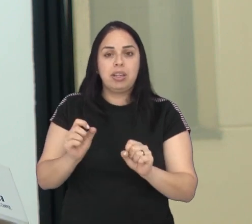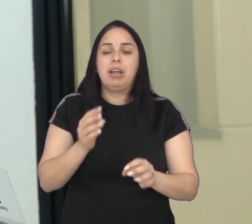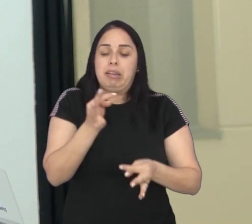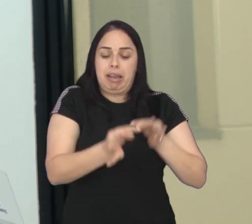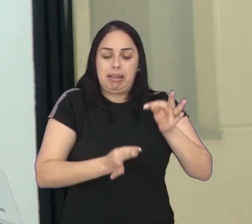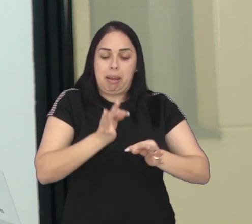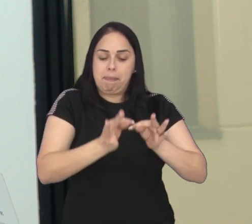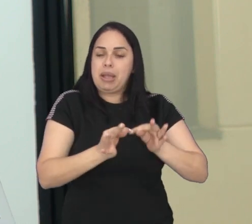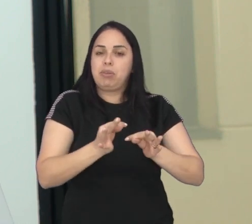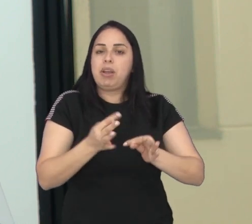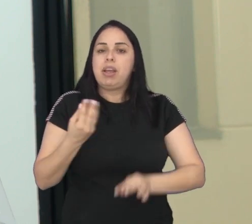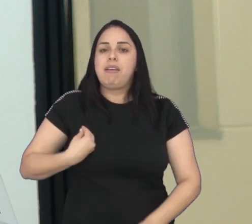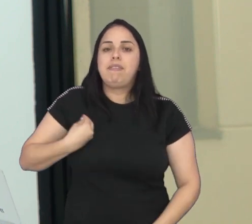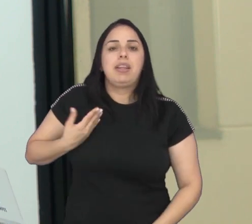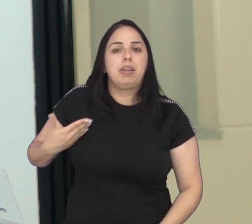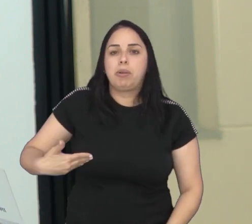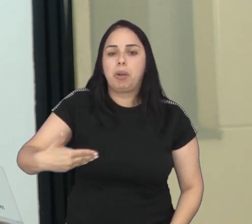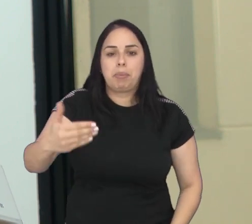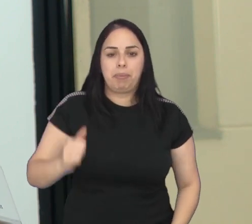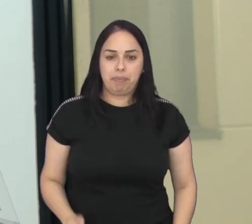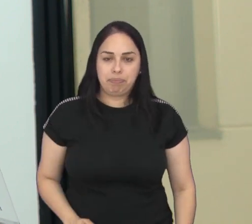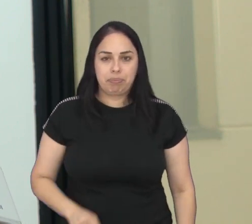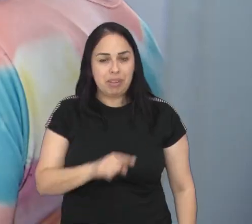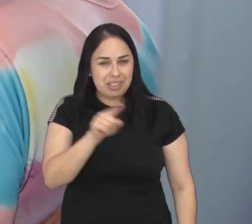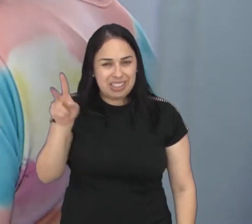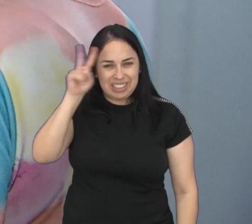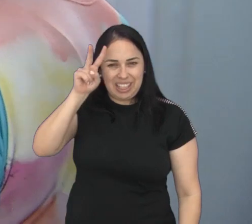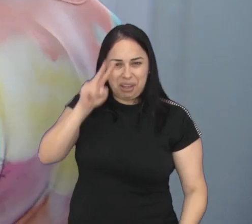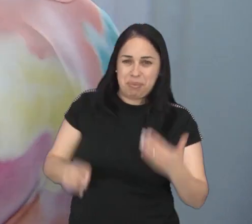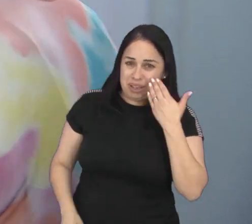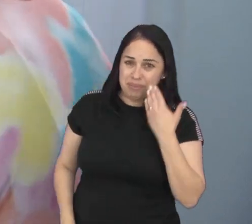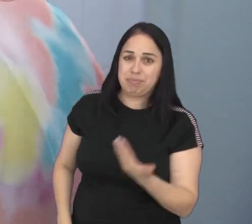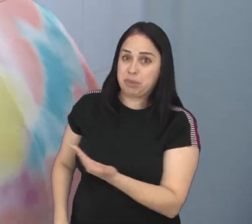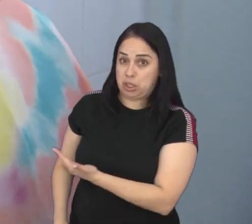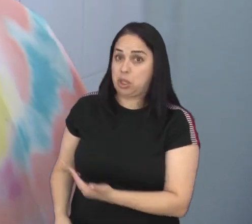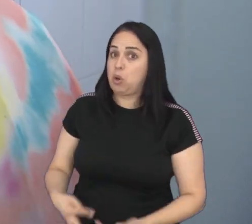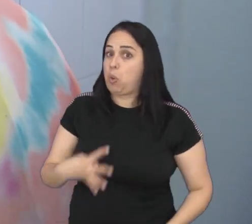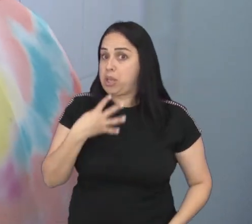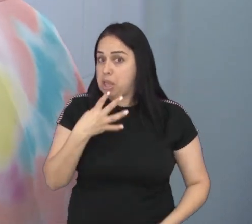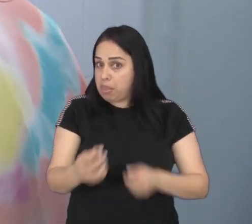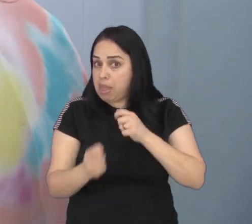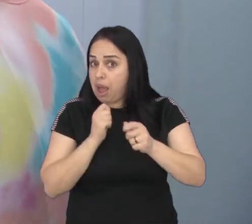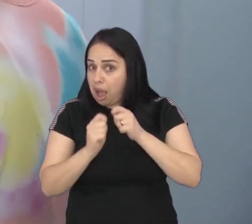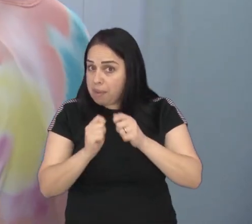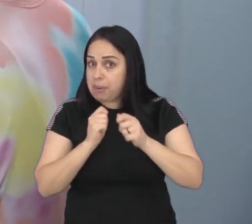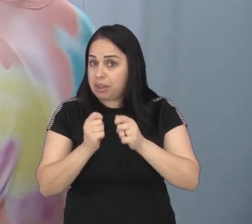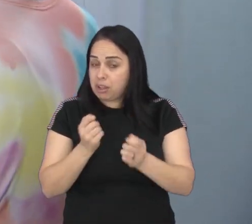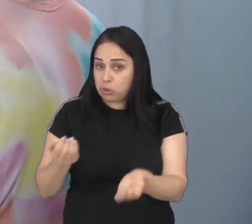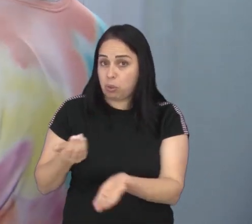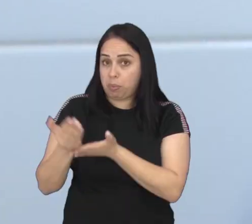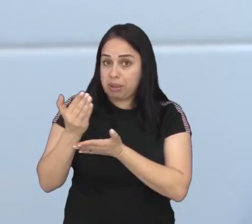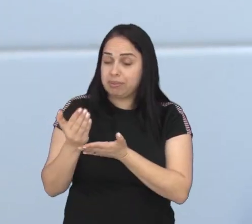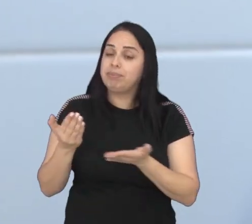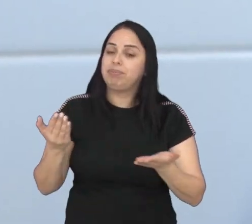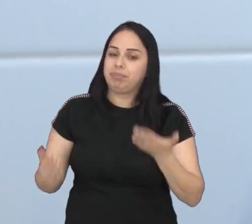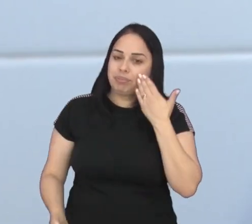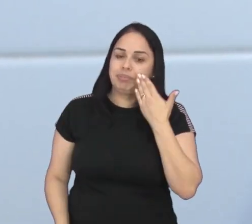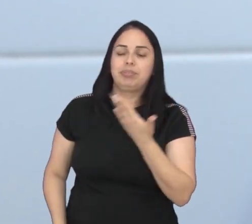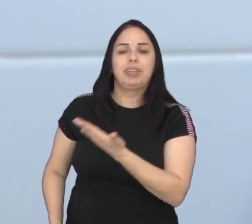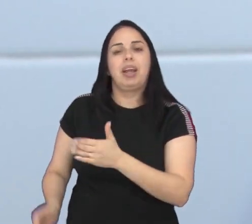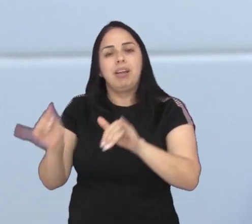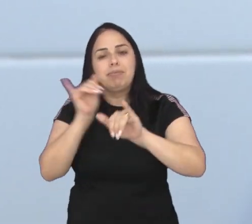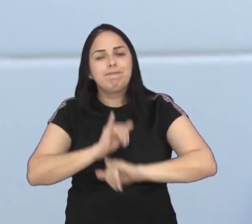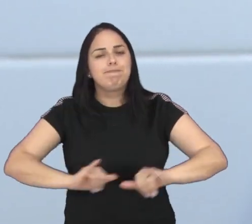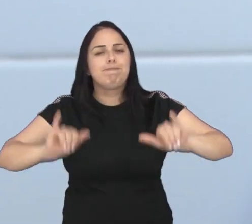vida normal e pelo tempo que ela teria mesmo. E vocês lembram da Kika, que conhecemos lá no início desta